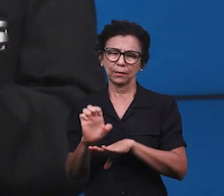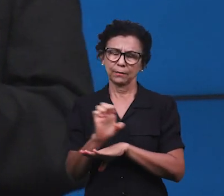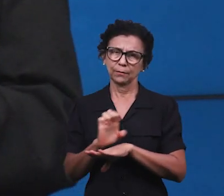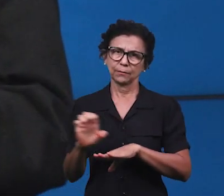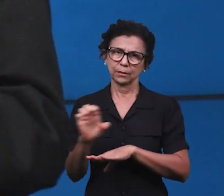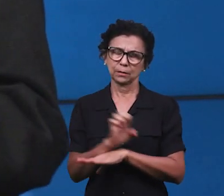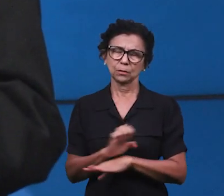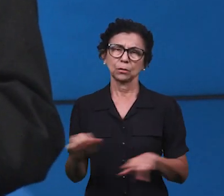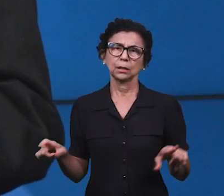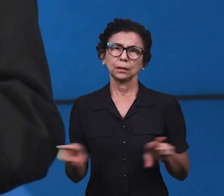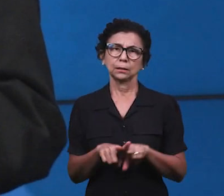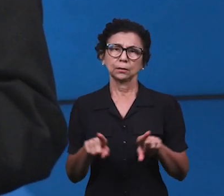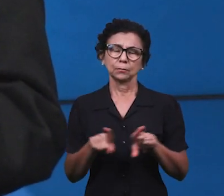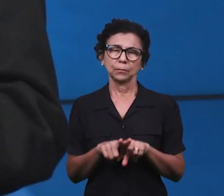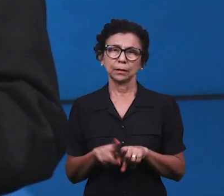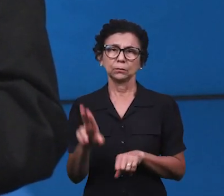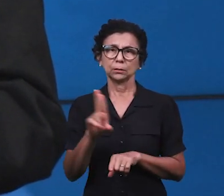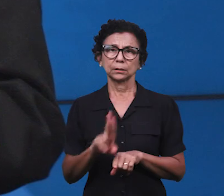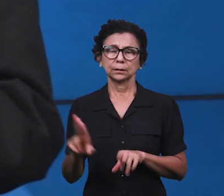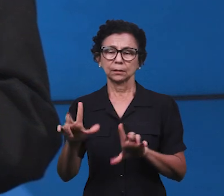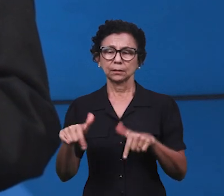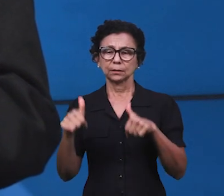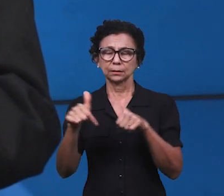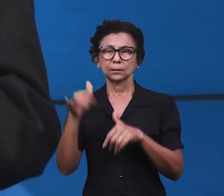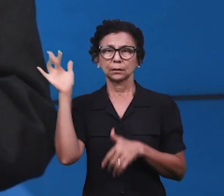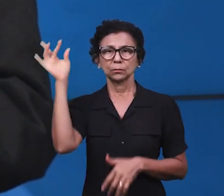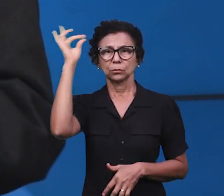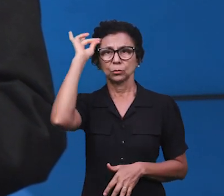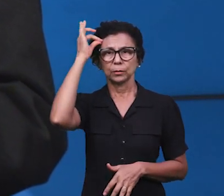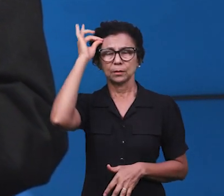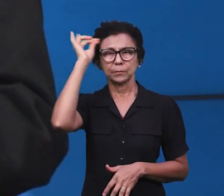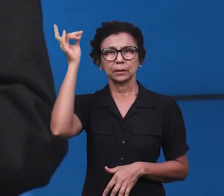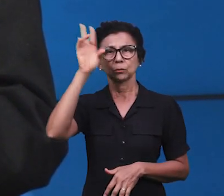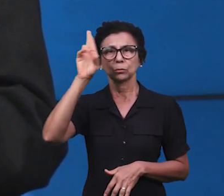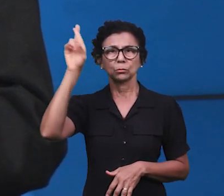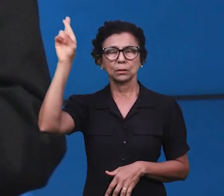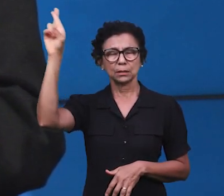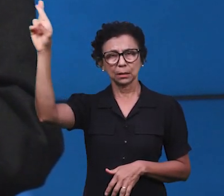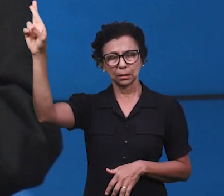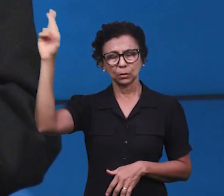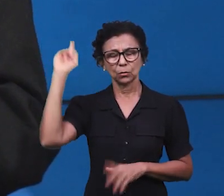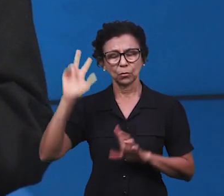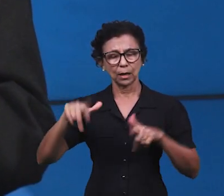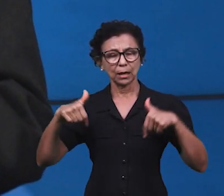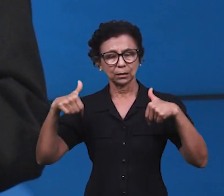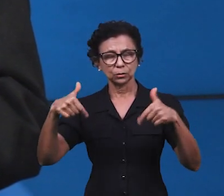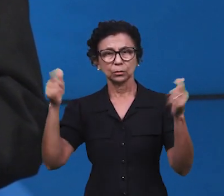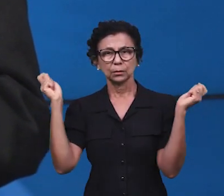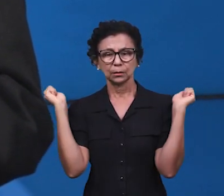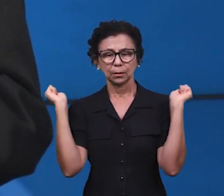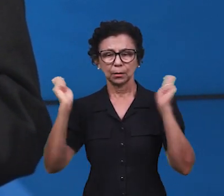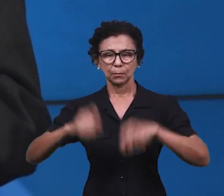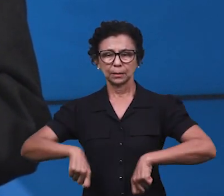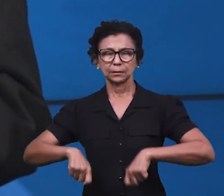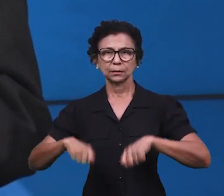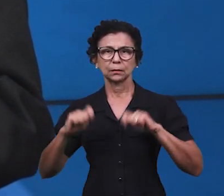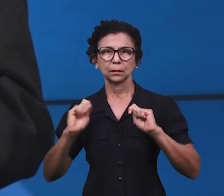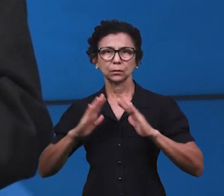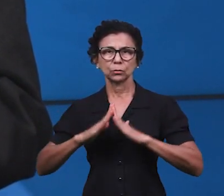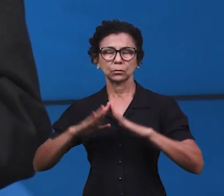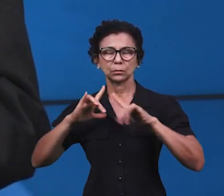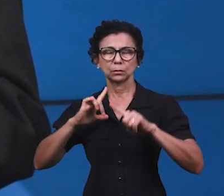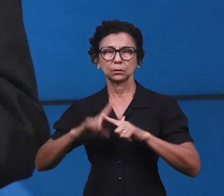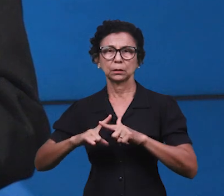exatamente a operação do Espírito do Senhor, né? Porque ali o Espírito do Senhor operou naquele momento ali, capacitando a igreja para